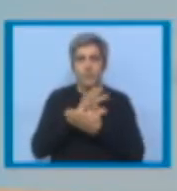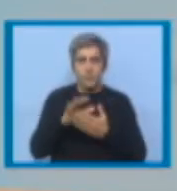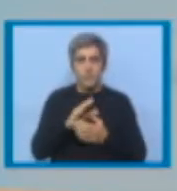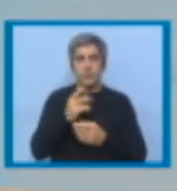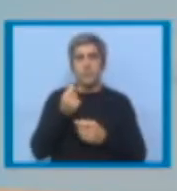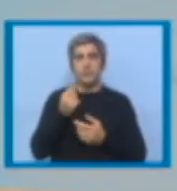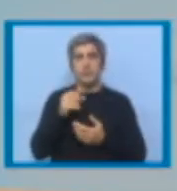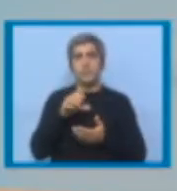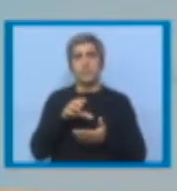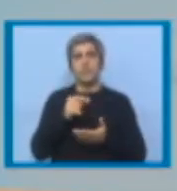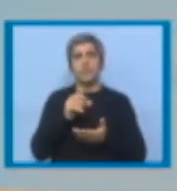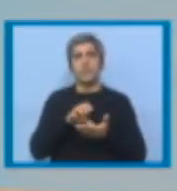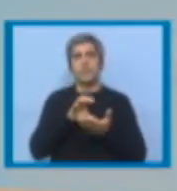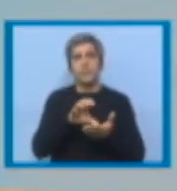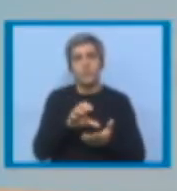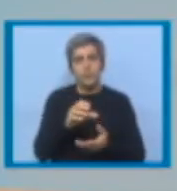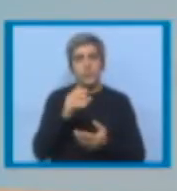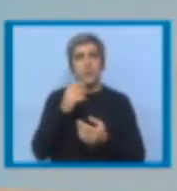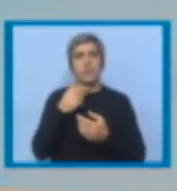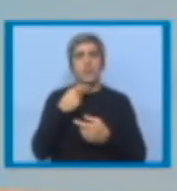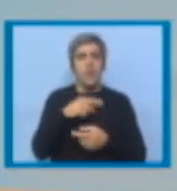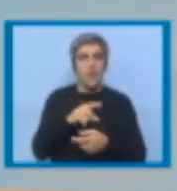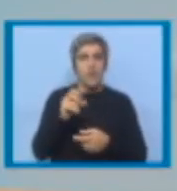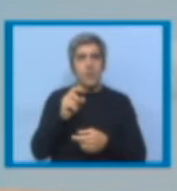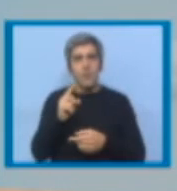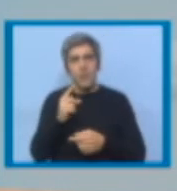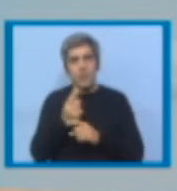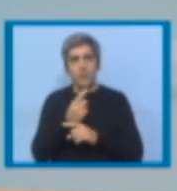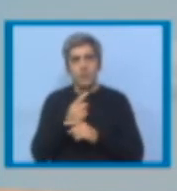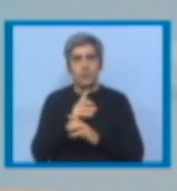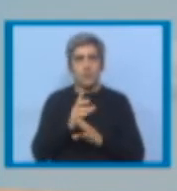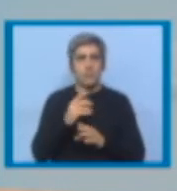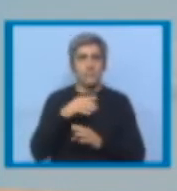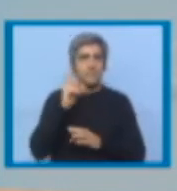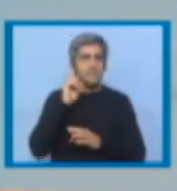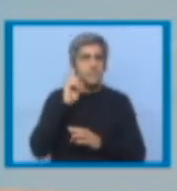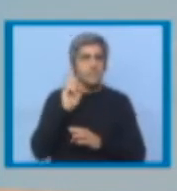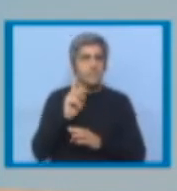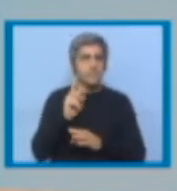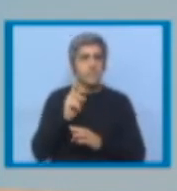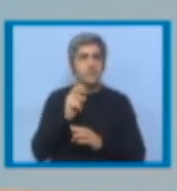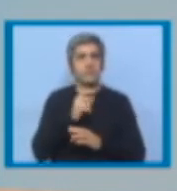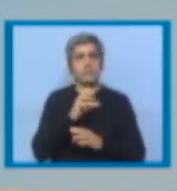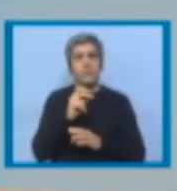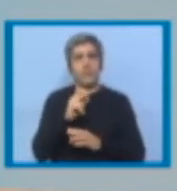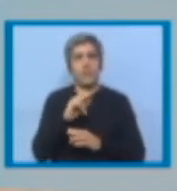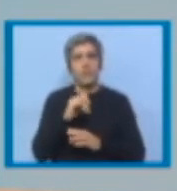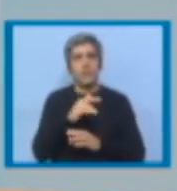aplicação dos fundos e onde eles estavam ou deixavam de estar. Neste caso, e para falar do que é mais importante, acho que a